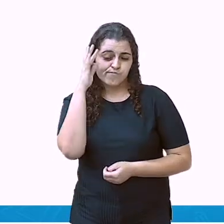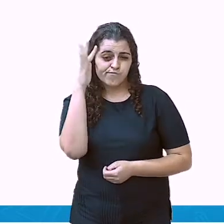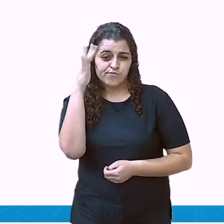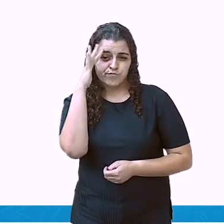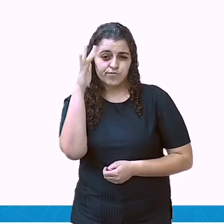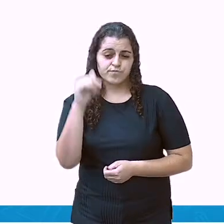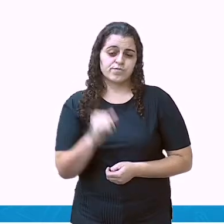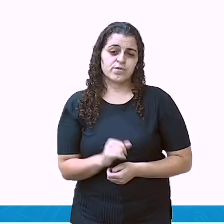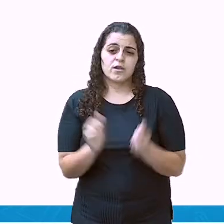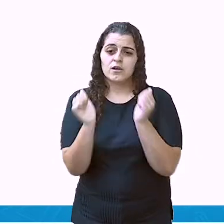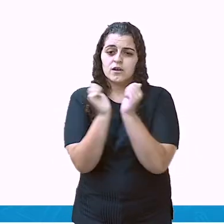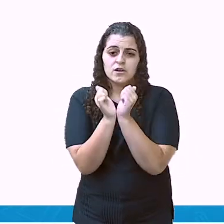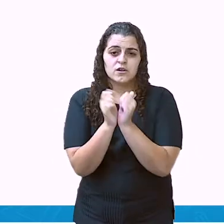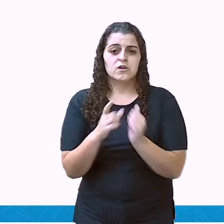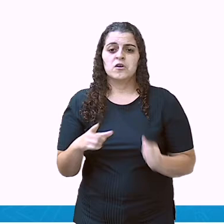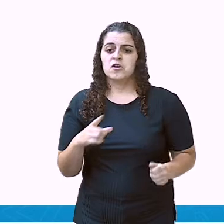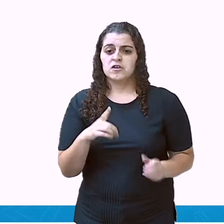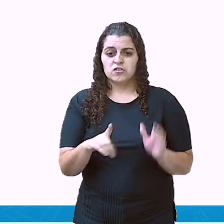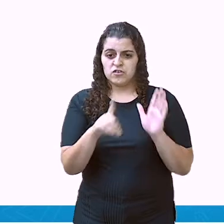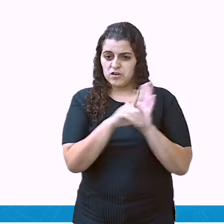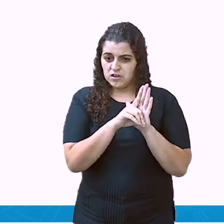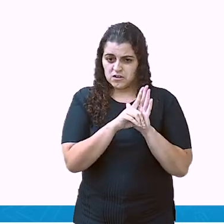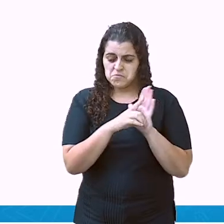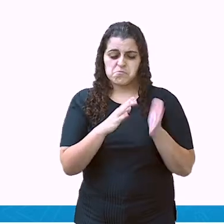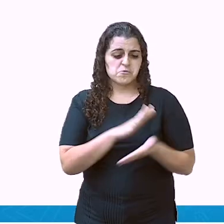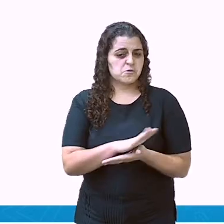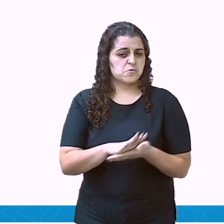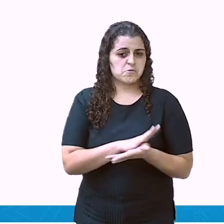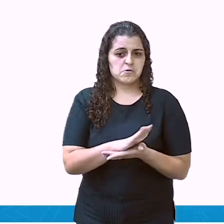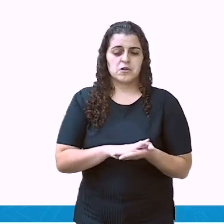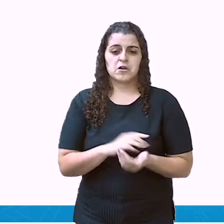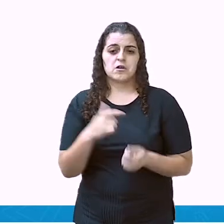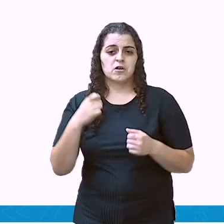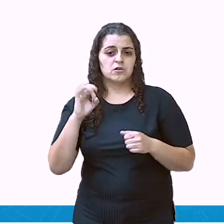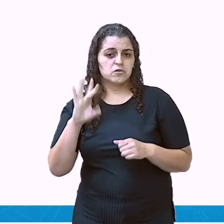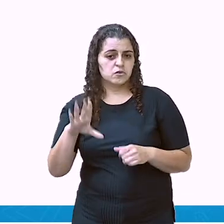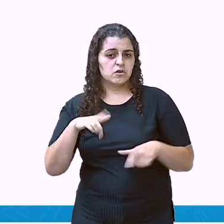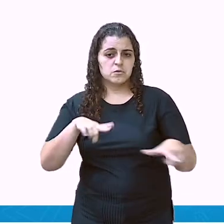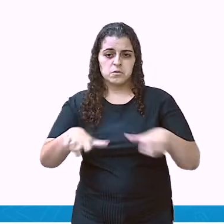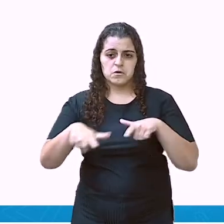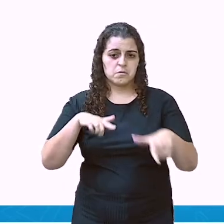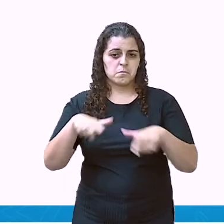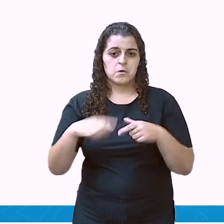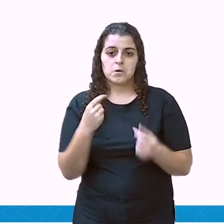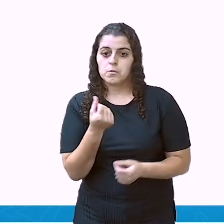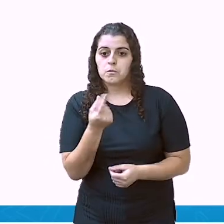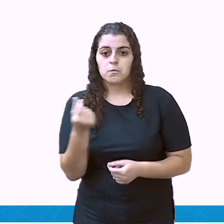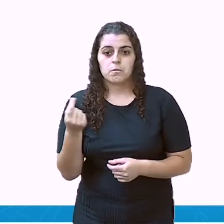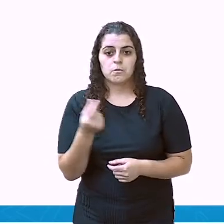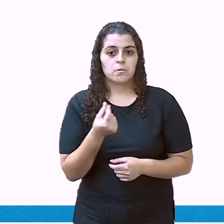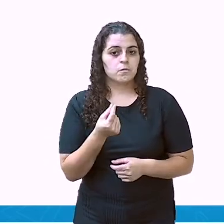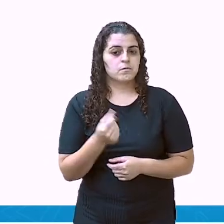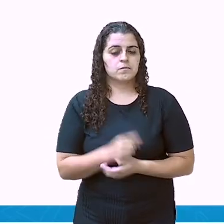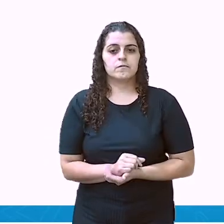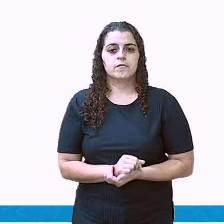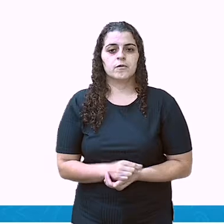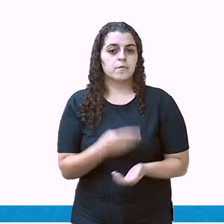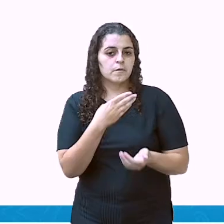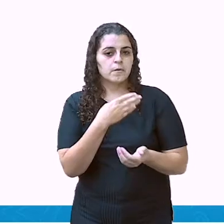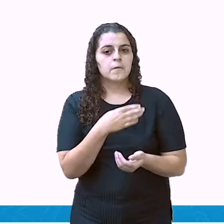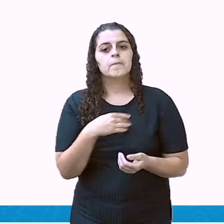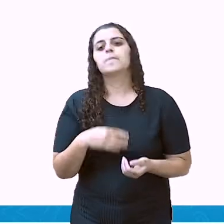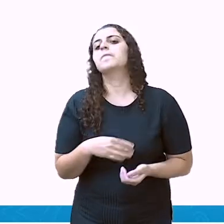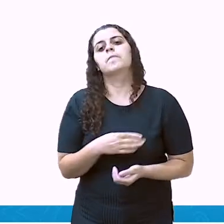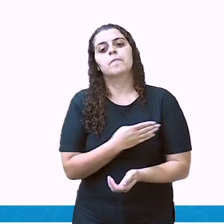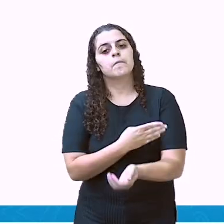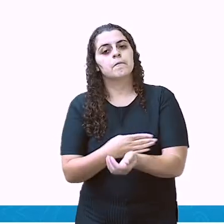o escravo ele não tinha direito a nada, ele só tinha dever. O dever dele era trabalhar e dar lucro. Então, olha só, ser